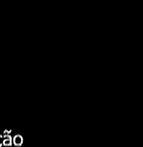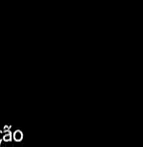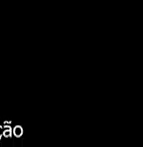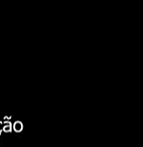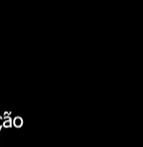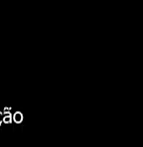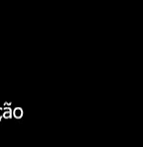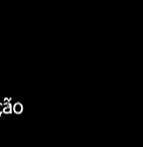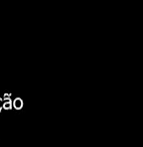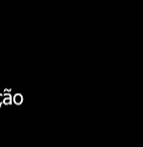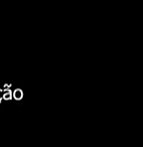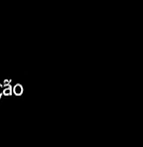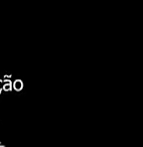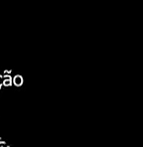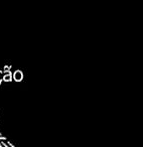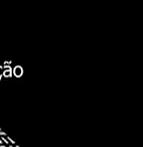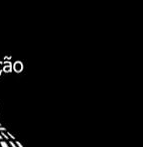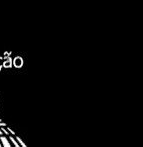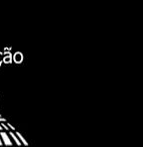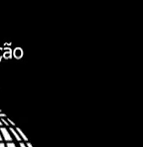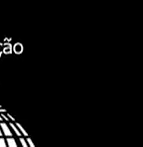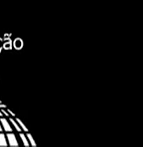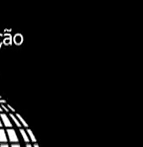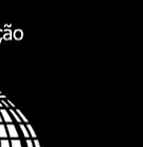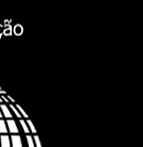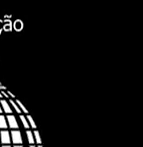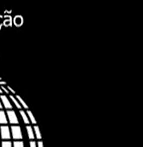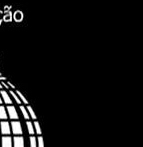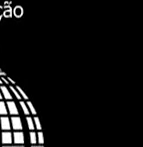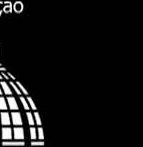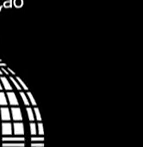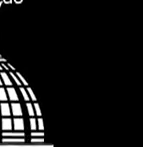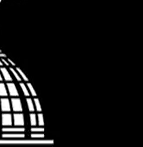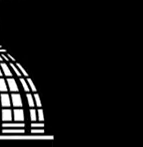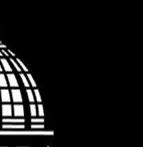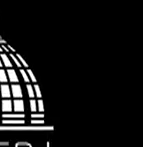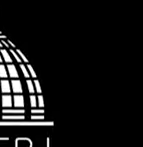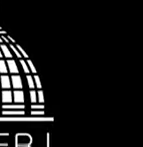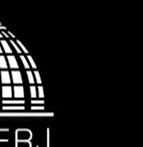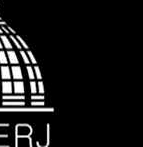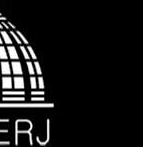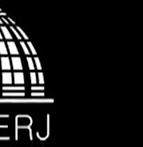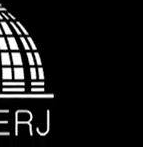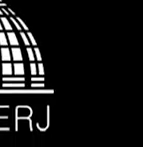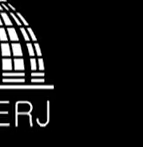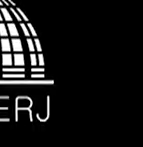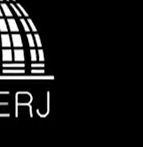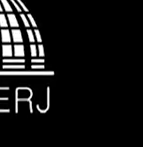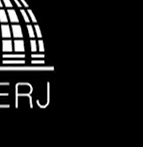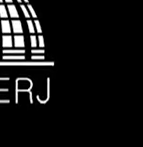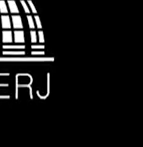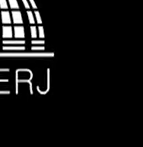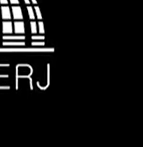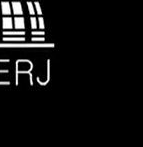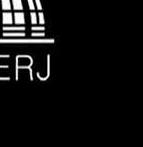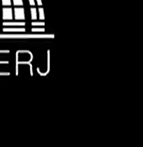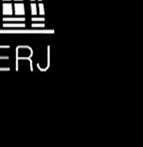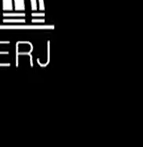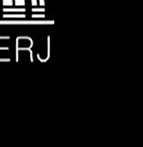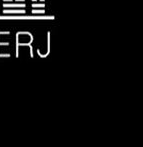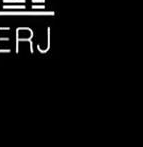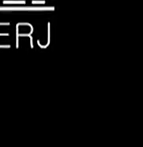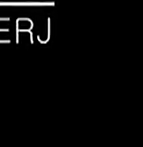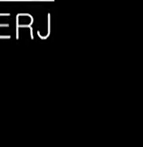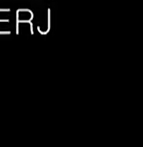então fizeram uma assembleia e decidiram que o homem não tinha mais direito de rir somente as